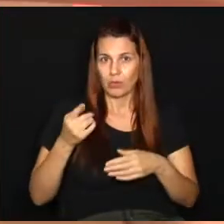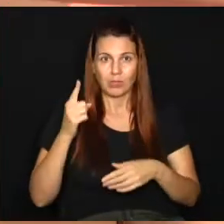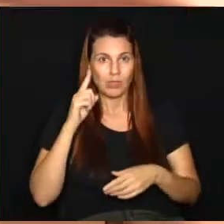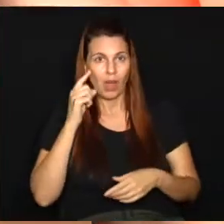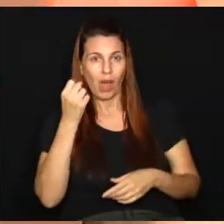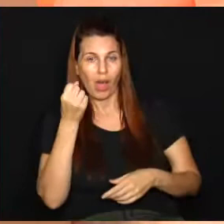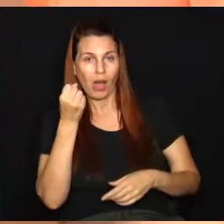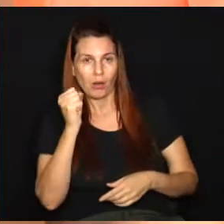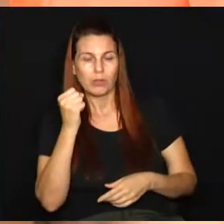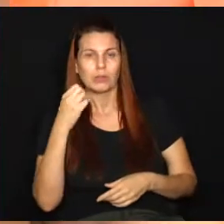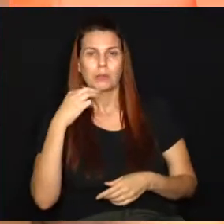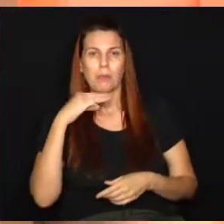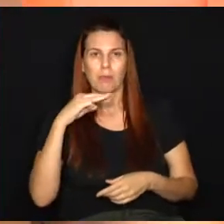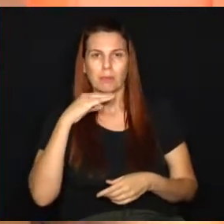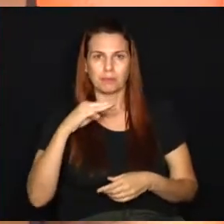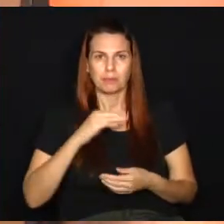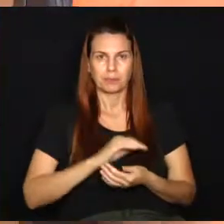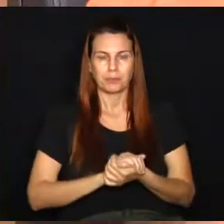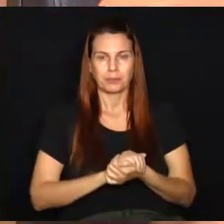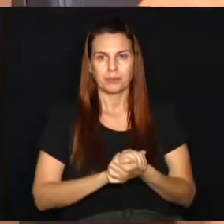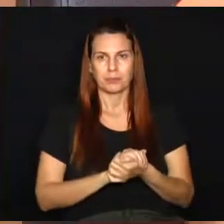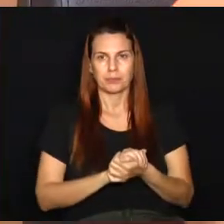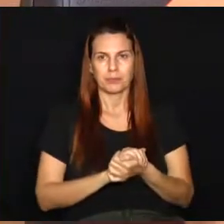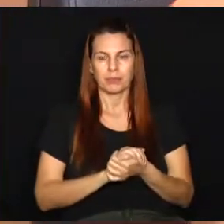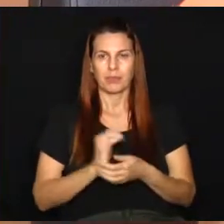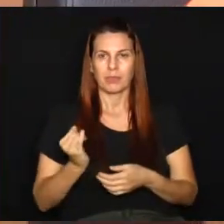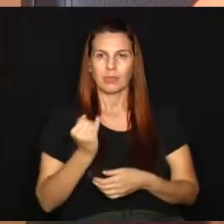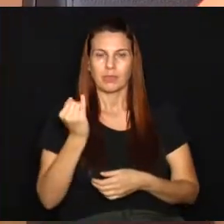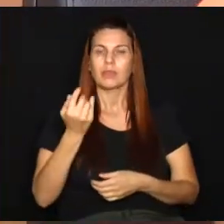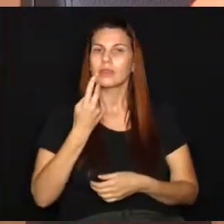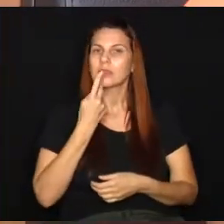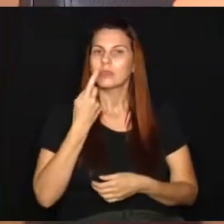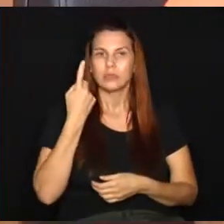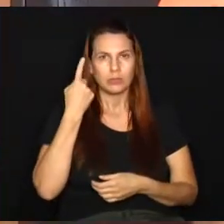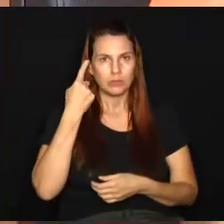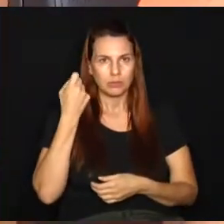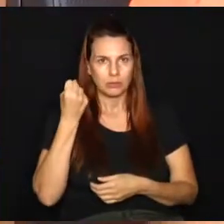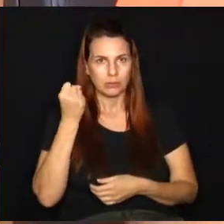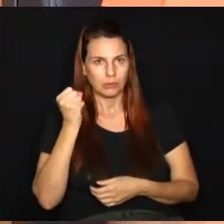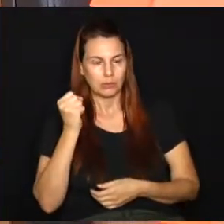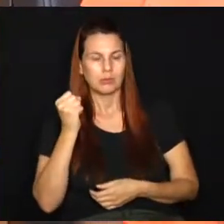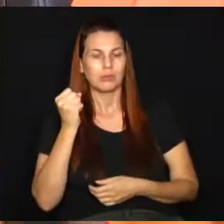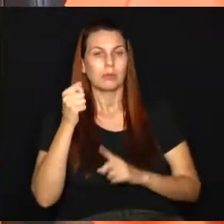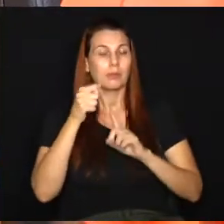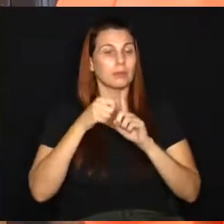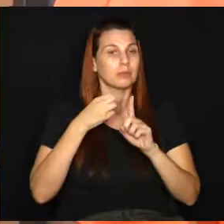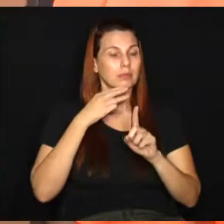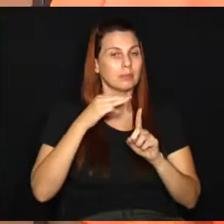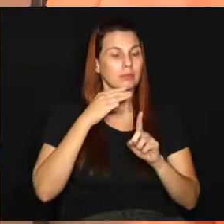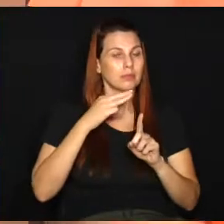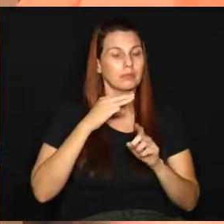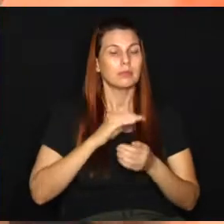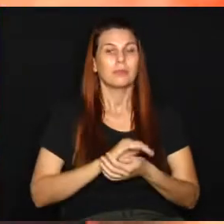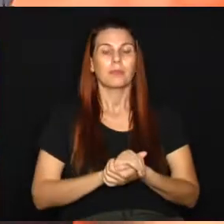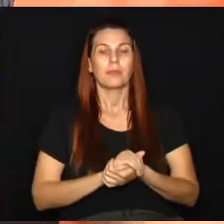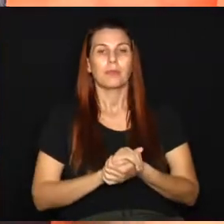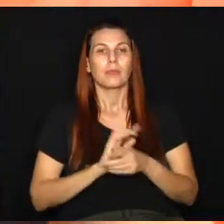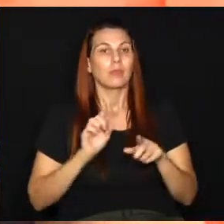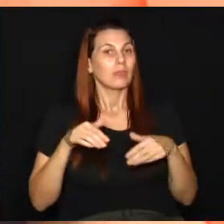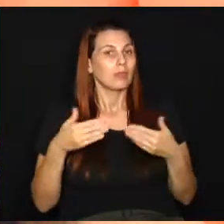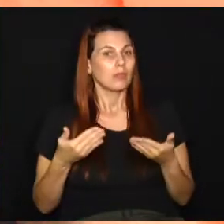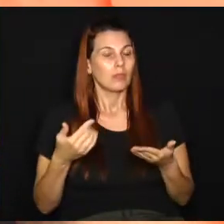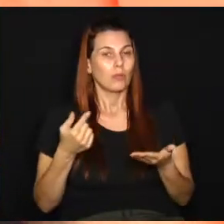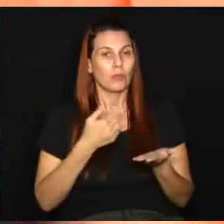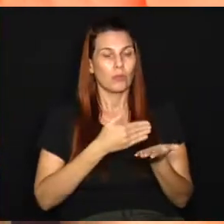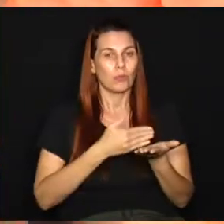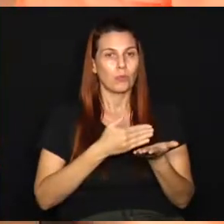Senta mais pertinho aqui. Marcando aí também o mês de março. A gente resolveu fazer agora,